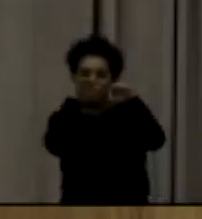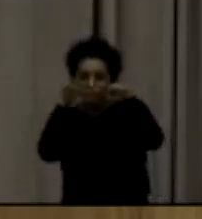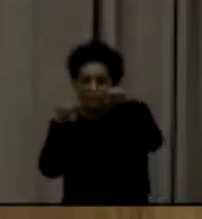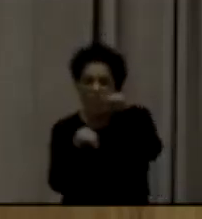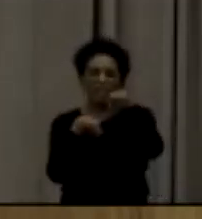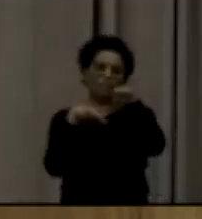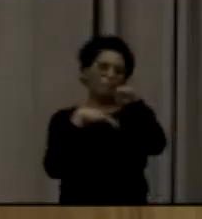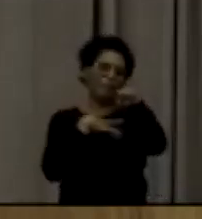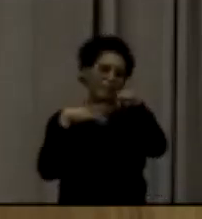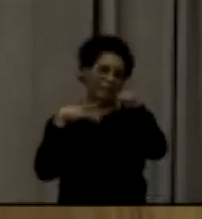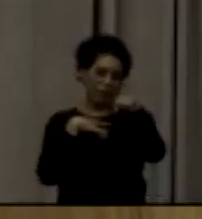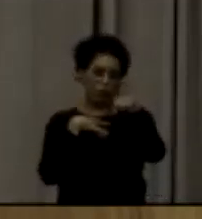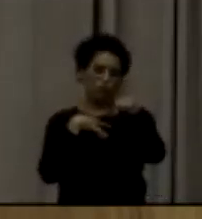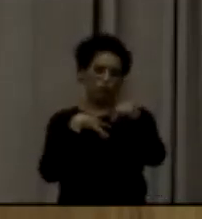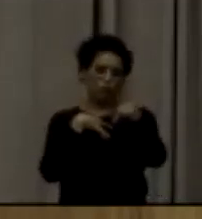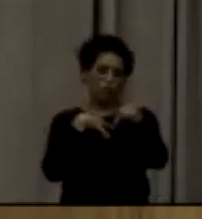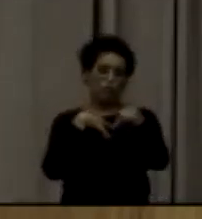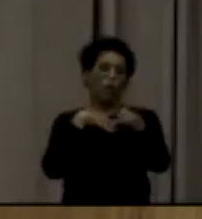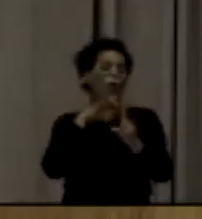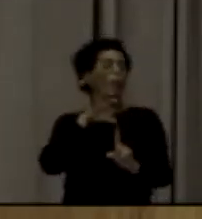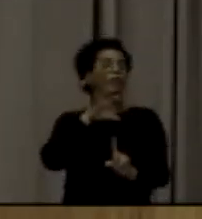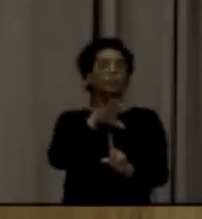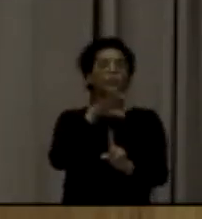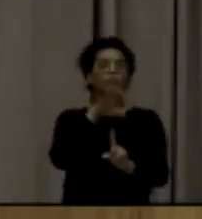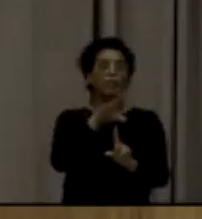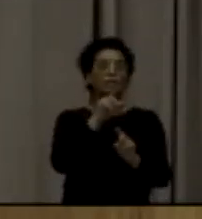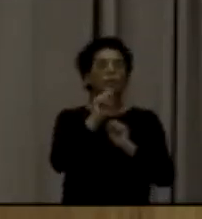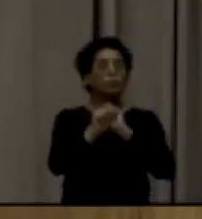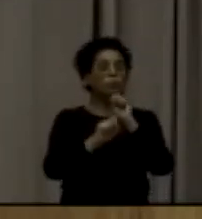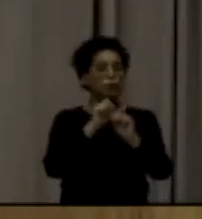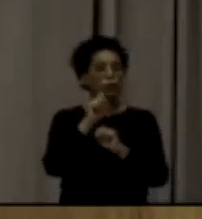iniquidades de saúde são reflexos